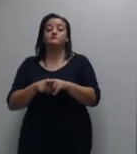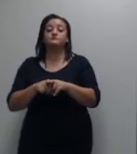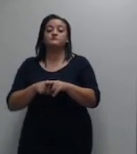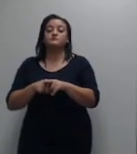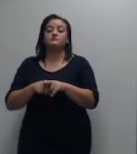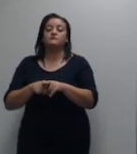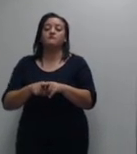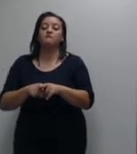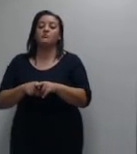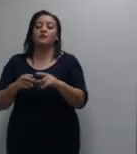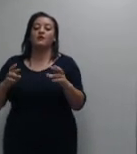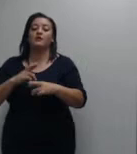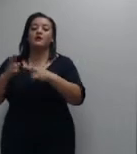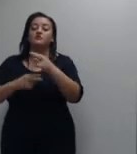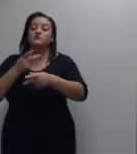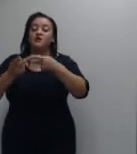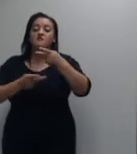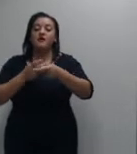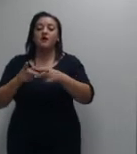afirmação